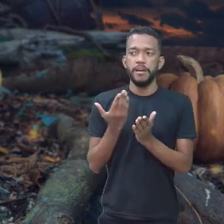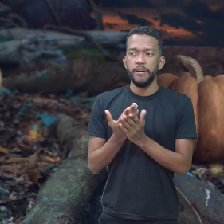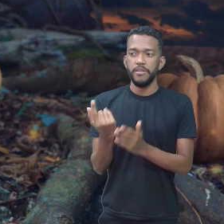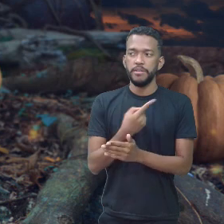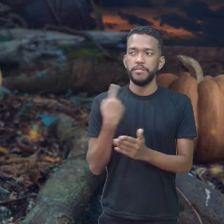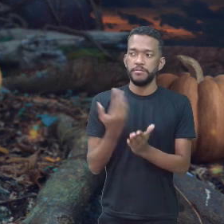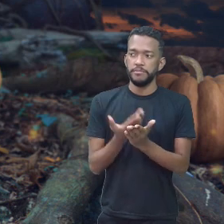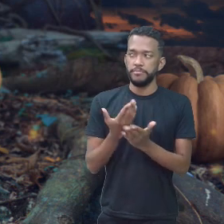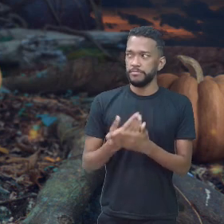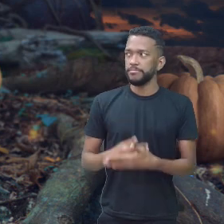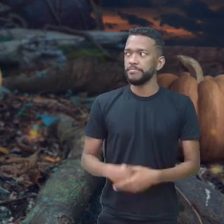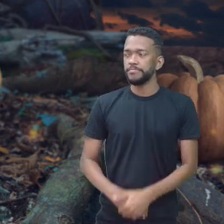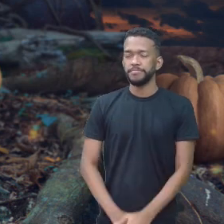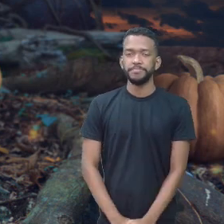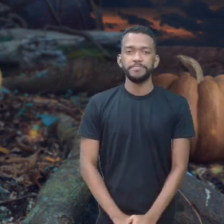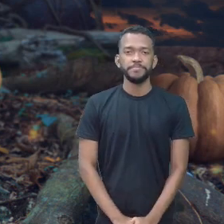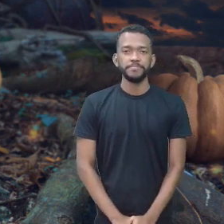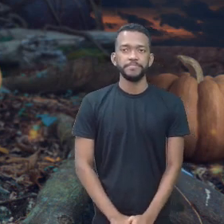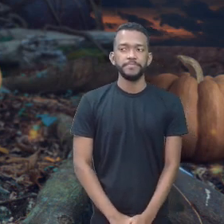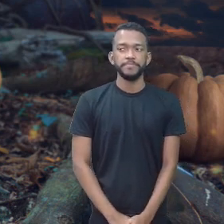conosco, tá bom?